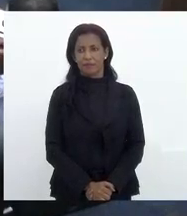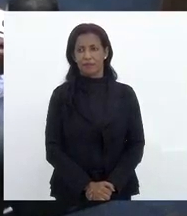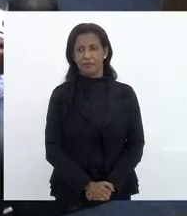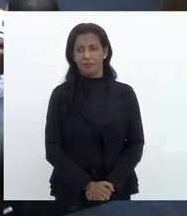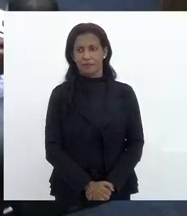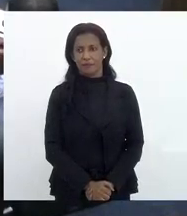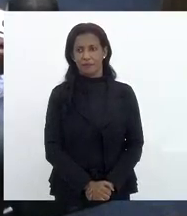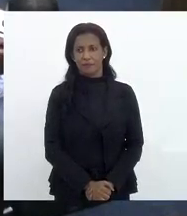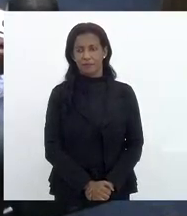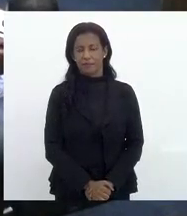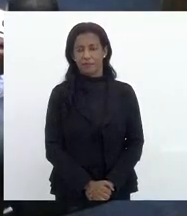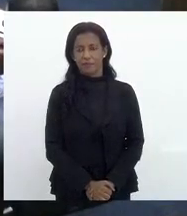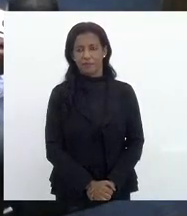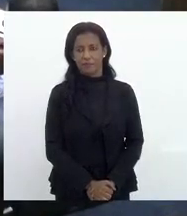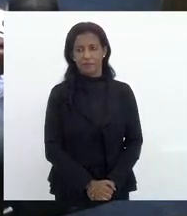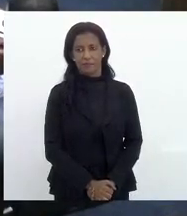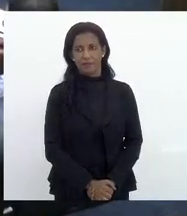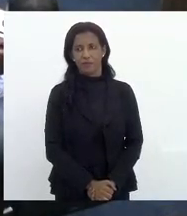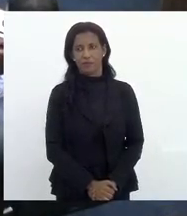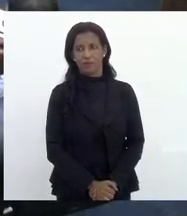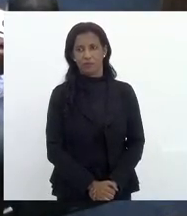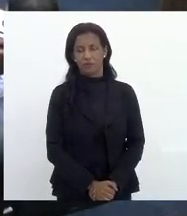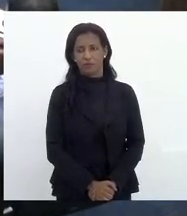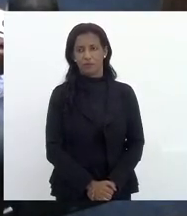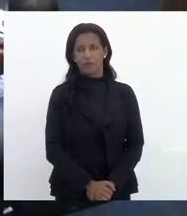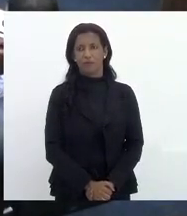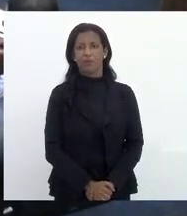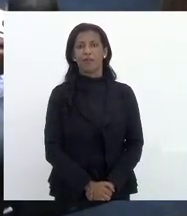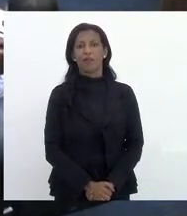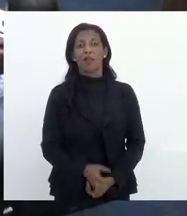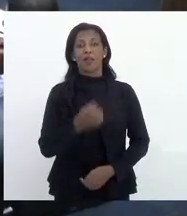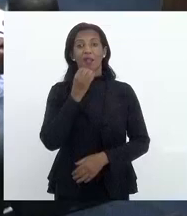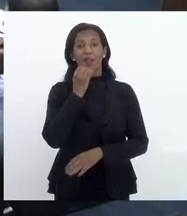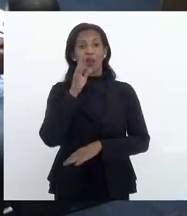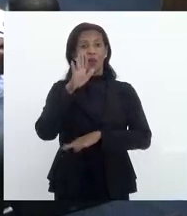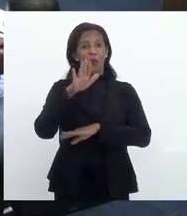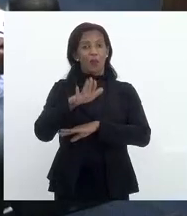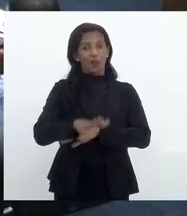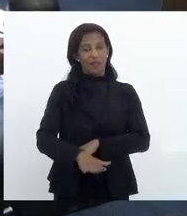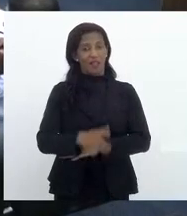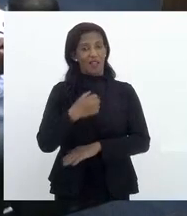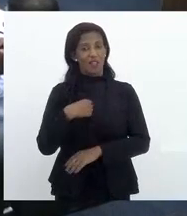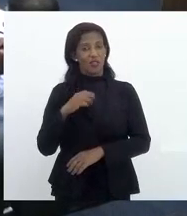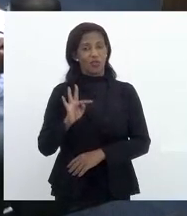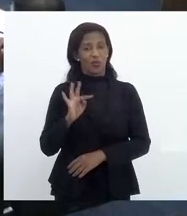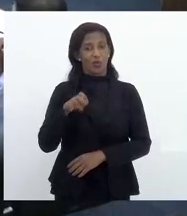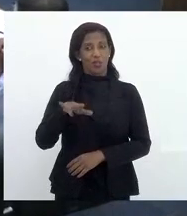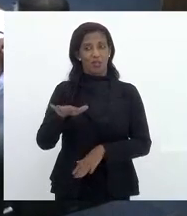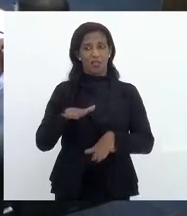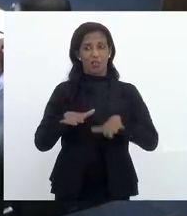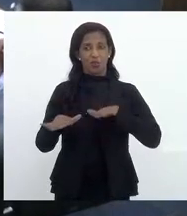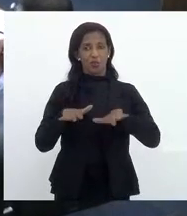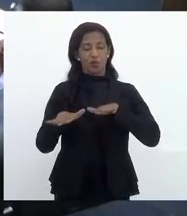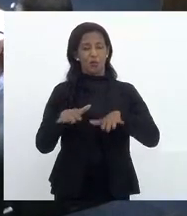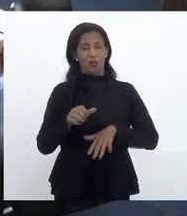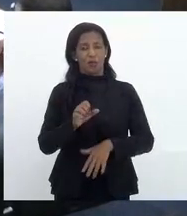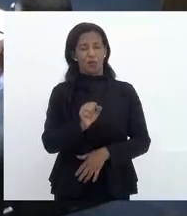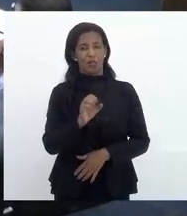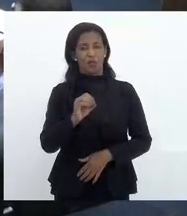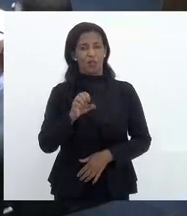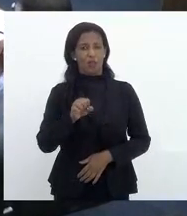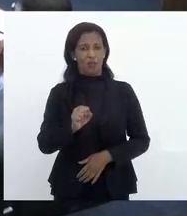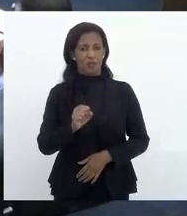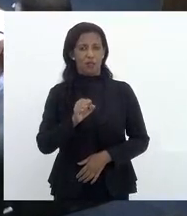Oi bom dia boa tarde pessoal super entendeu da Silva movimento acesso polícia